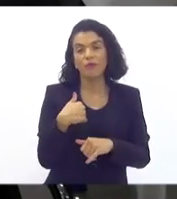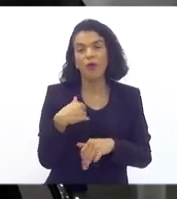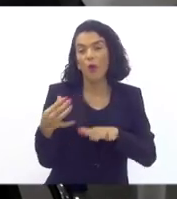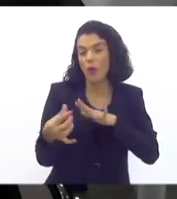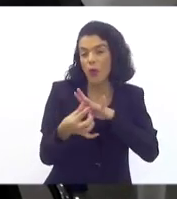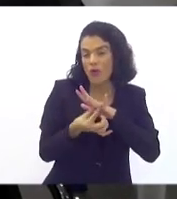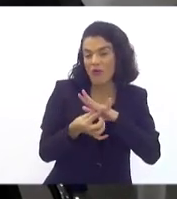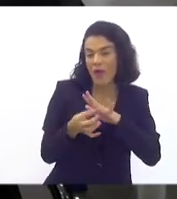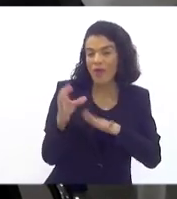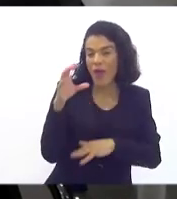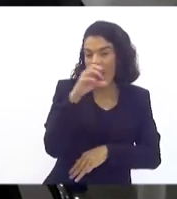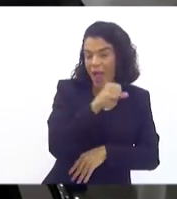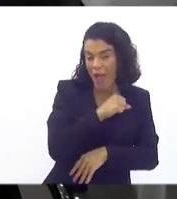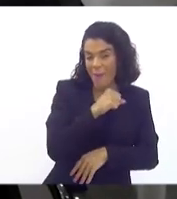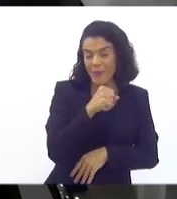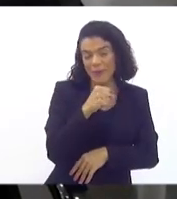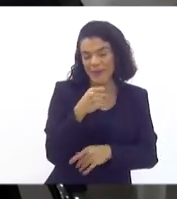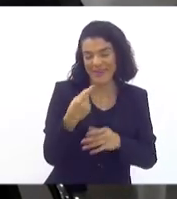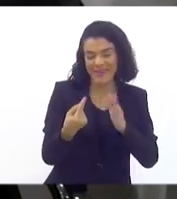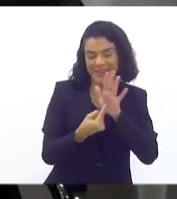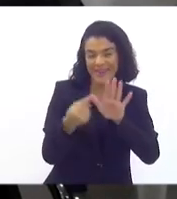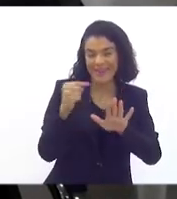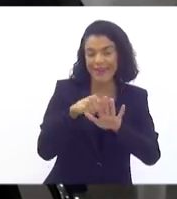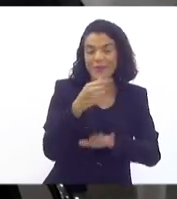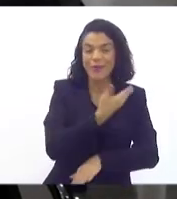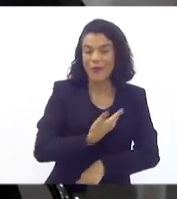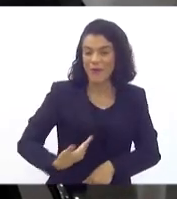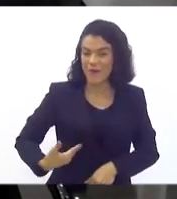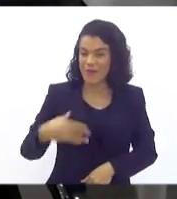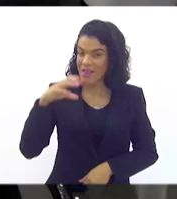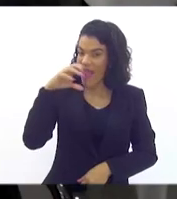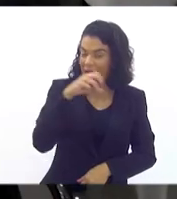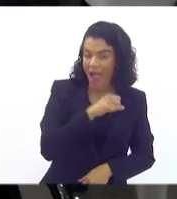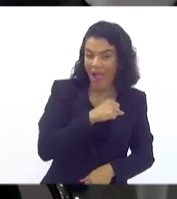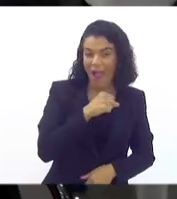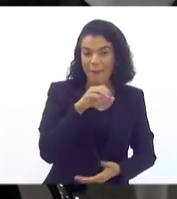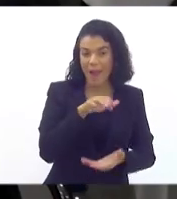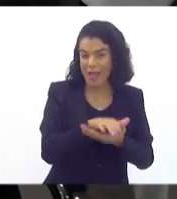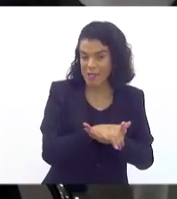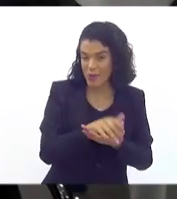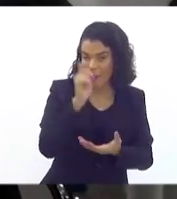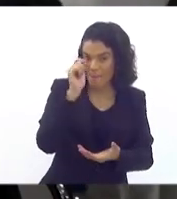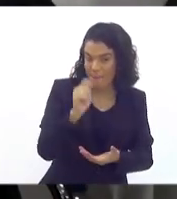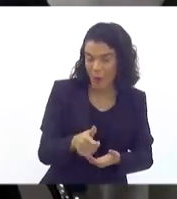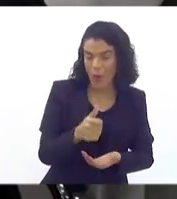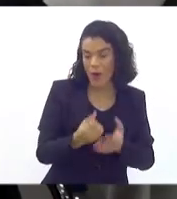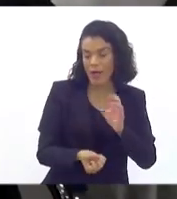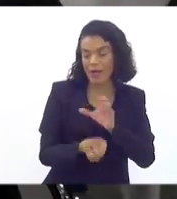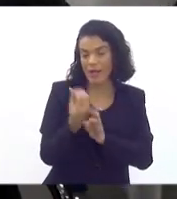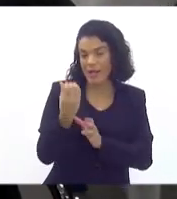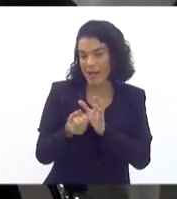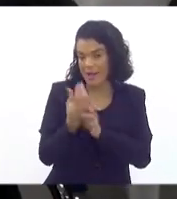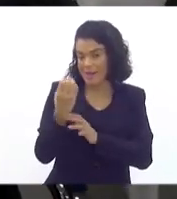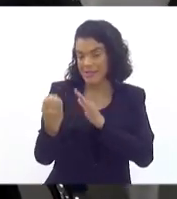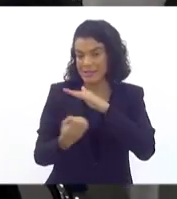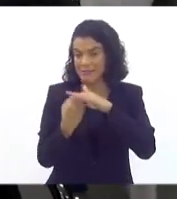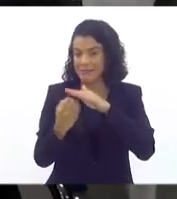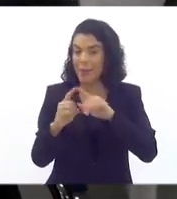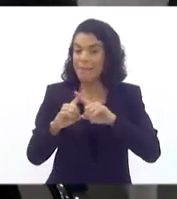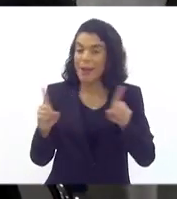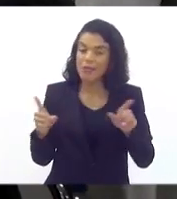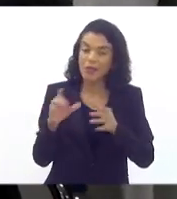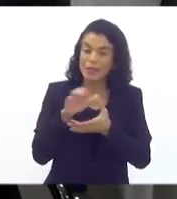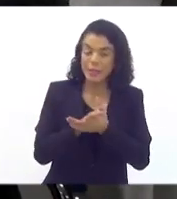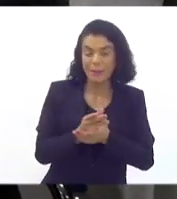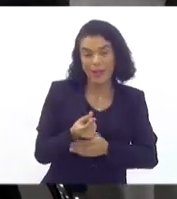rápido o governo licitou lá as concessões criou rapidamente casou logo criando as agências mas o casamento é